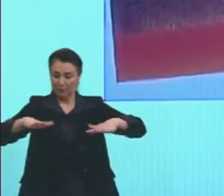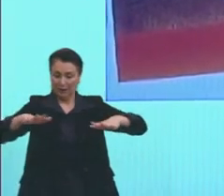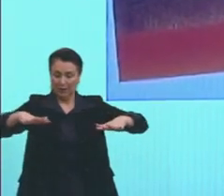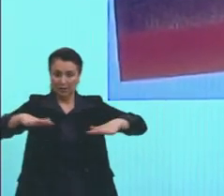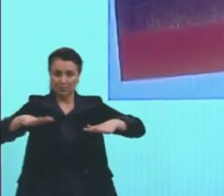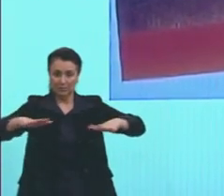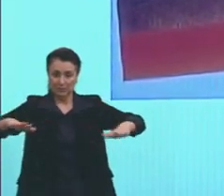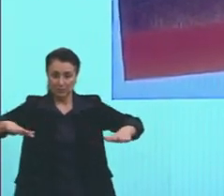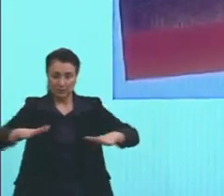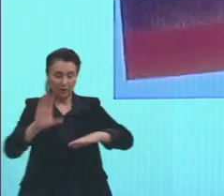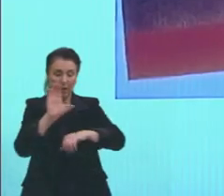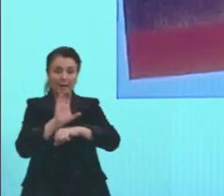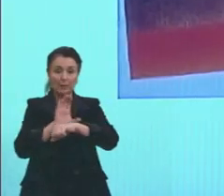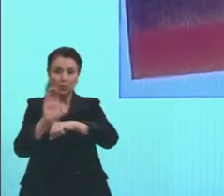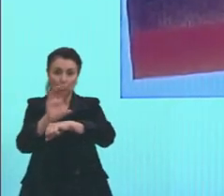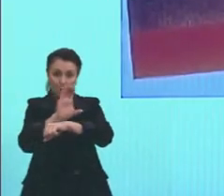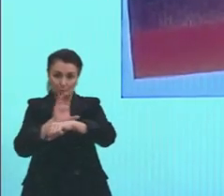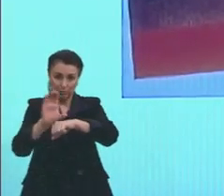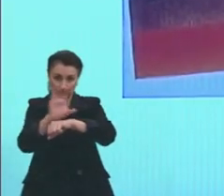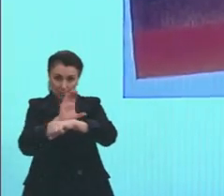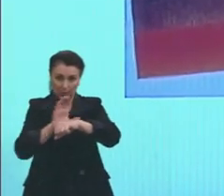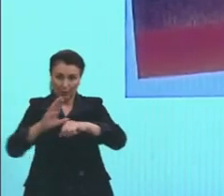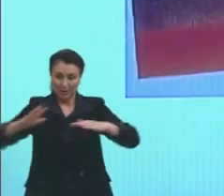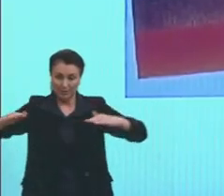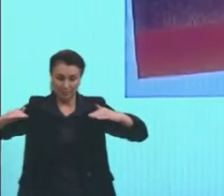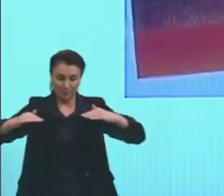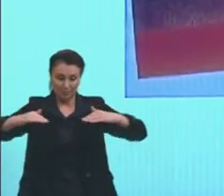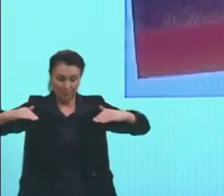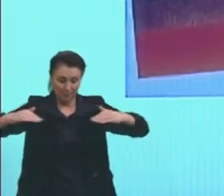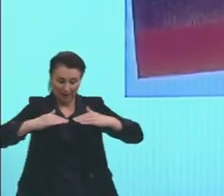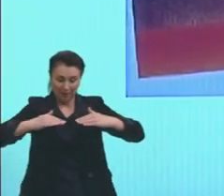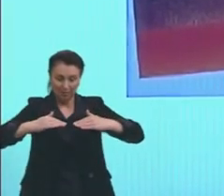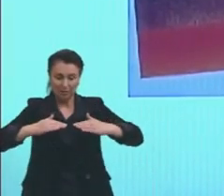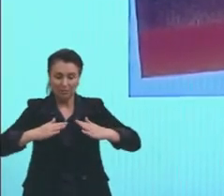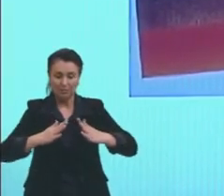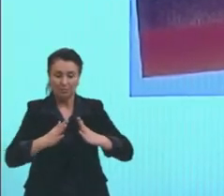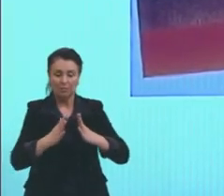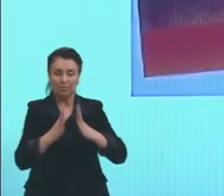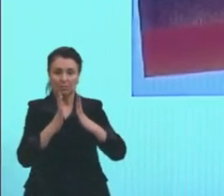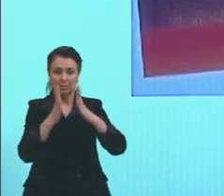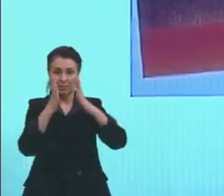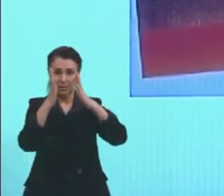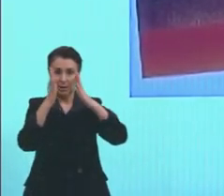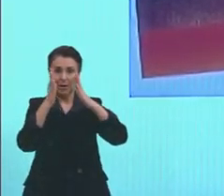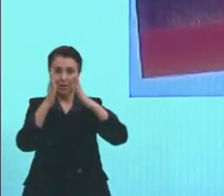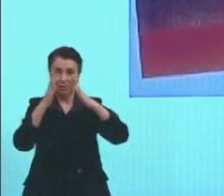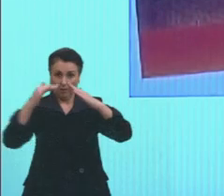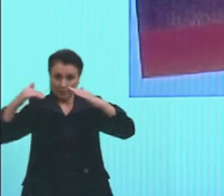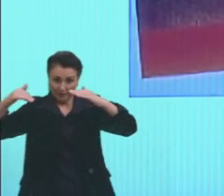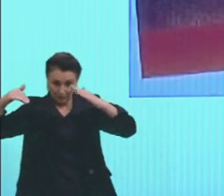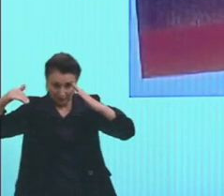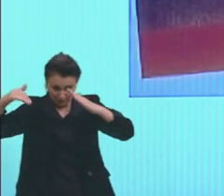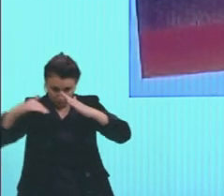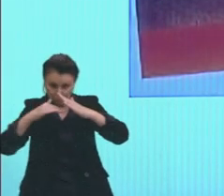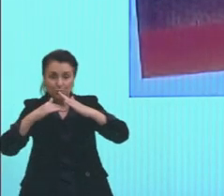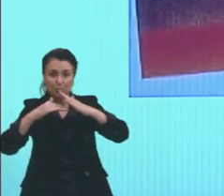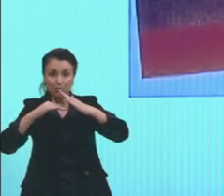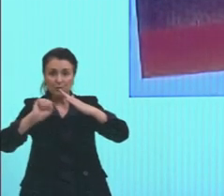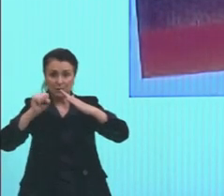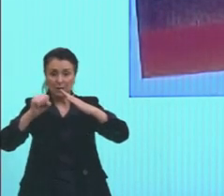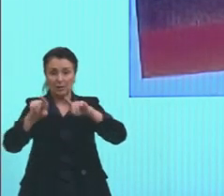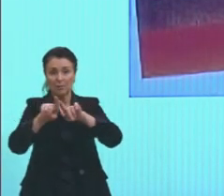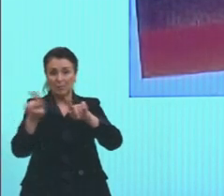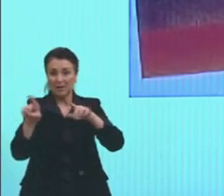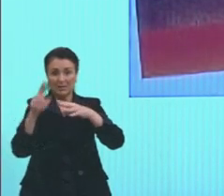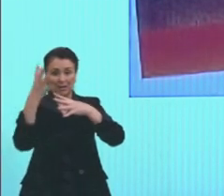placas continental-continental colidindo uma contra a outra vai entrar em baixo vai Mas essa região aqui não vai ser uma região de